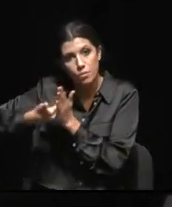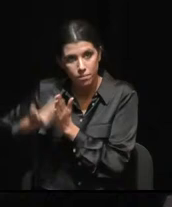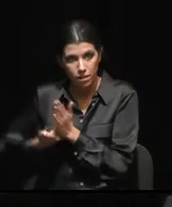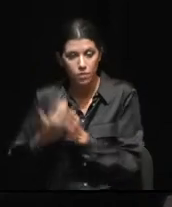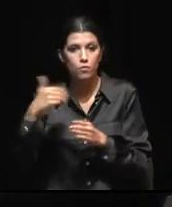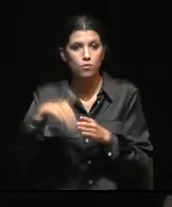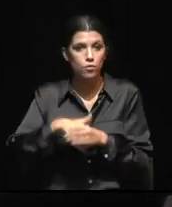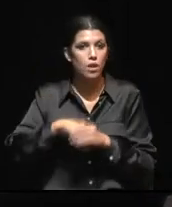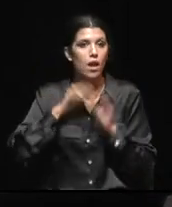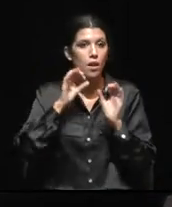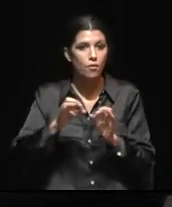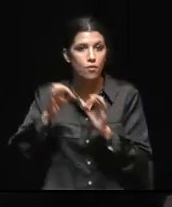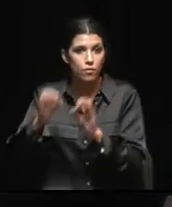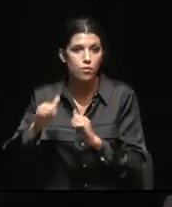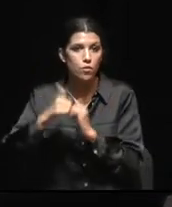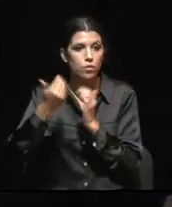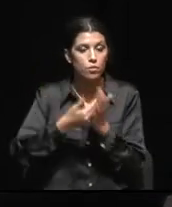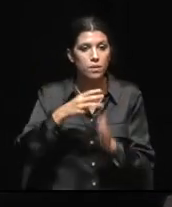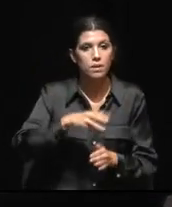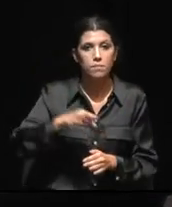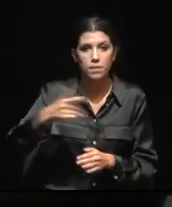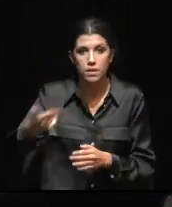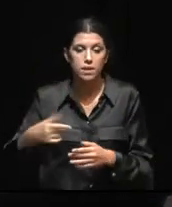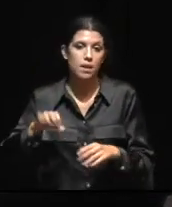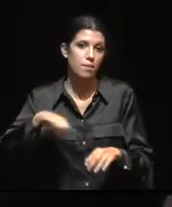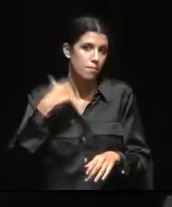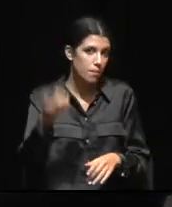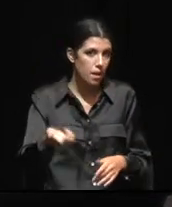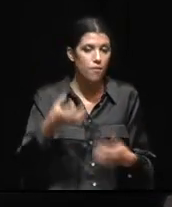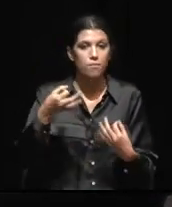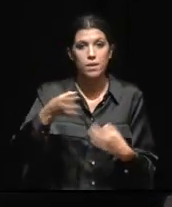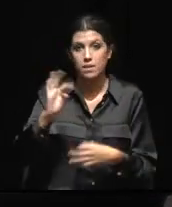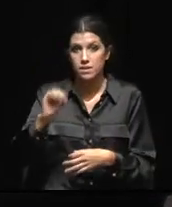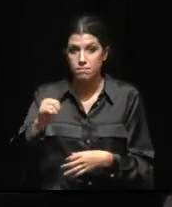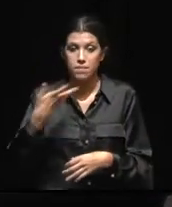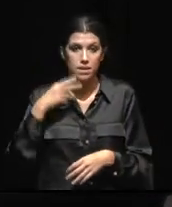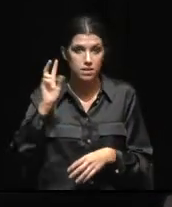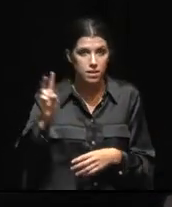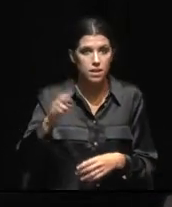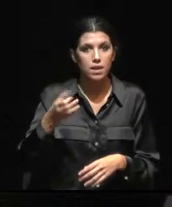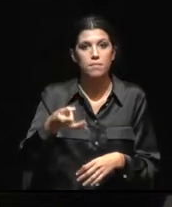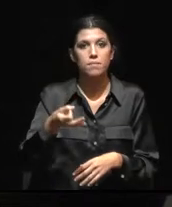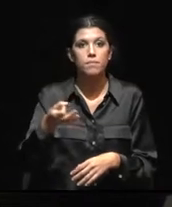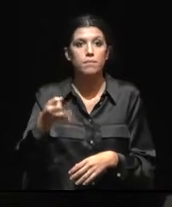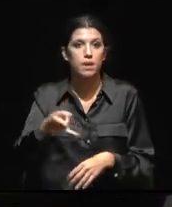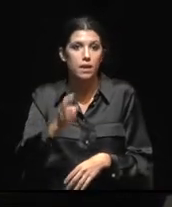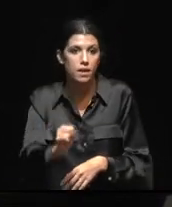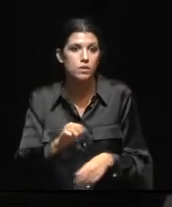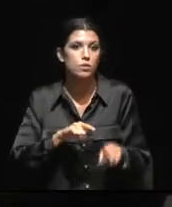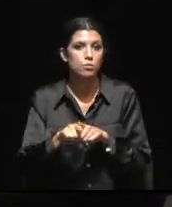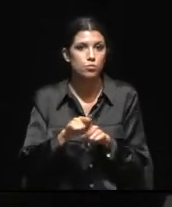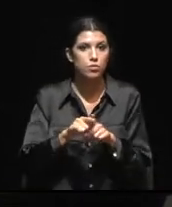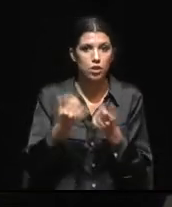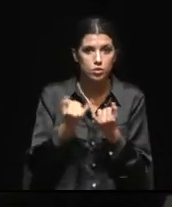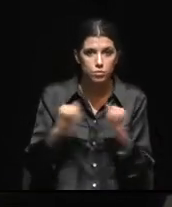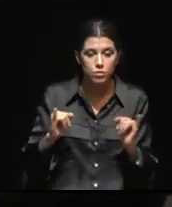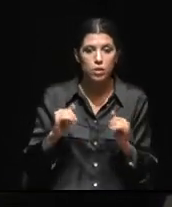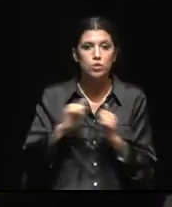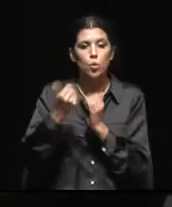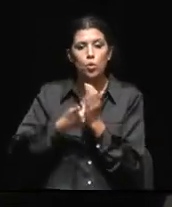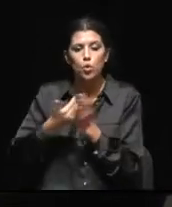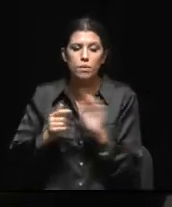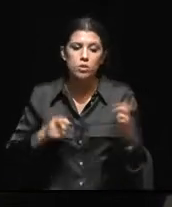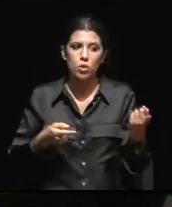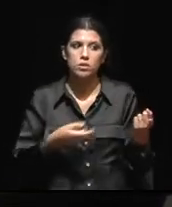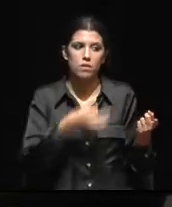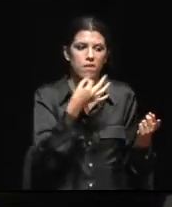vamos votar a favor do do documento do mpt do pev do PSD partido socialista dos deputados não inscritos os outros documentos Nem vale